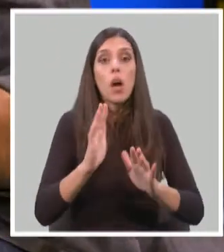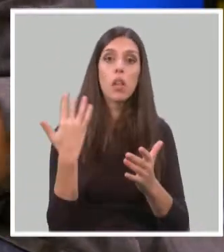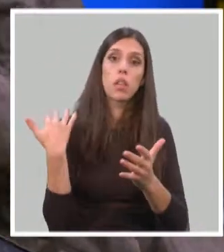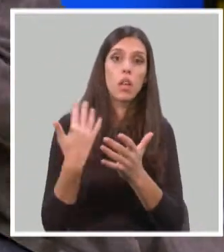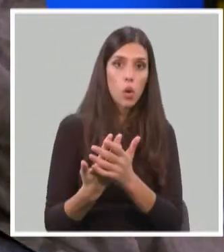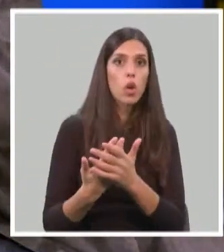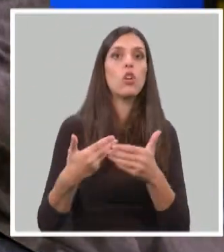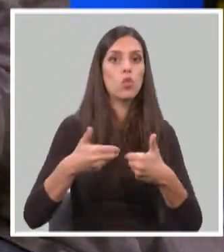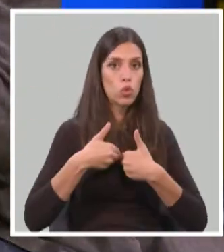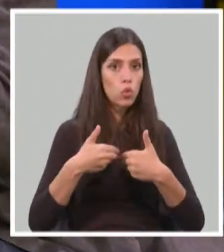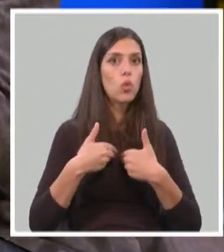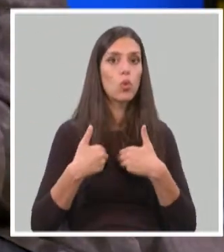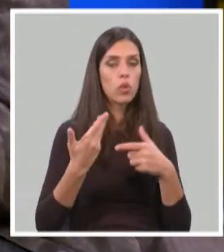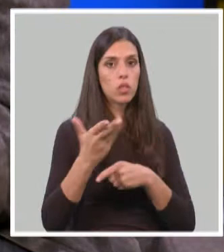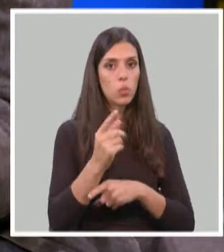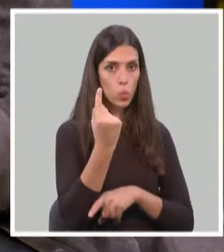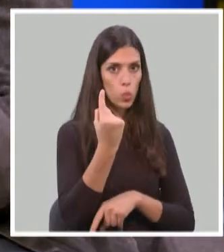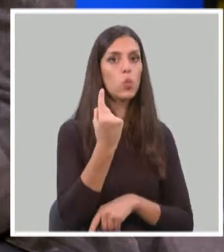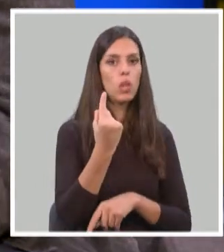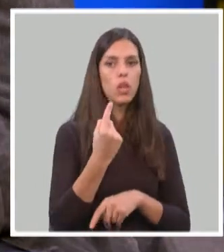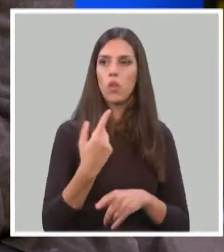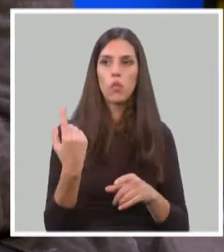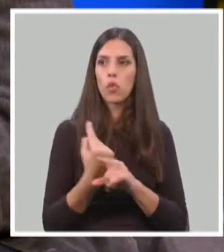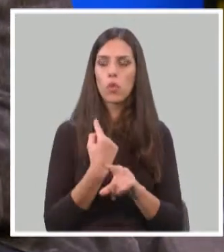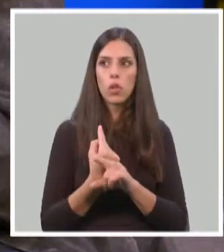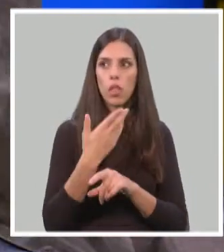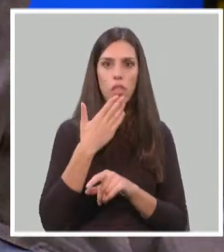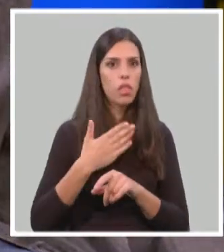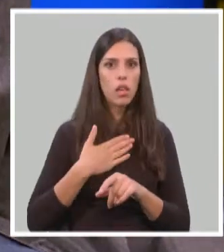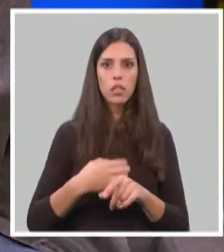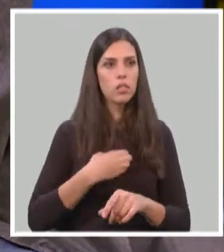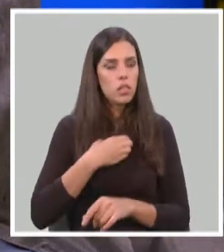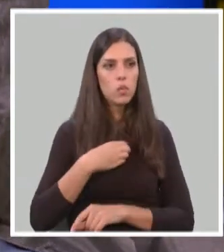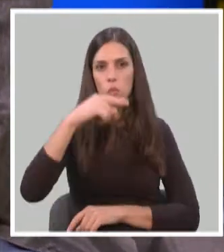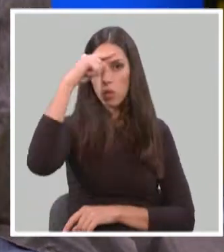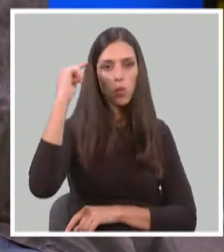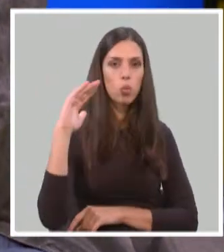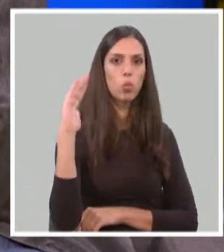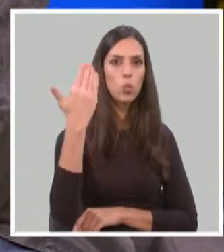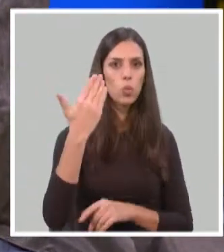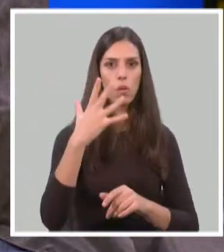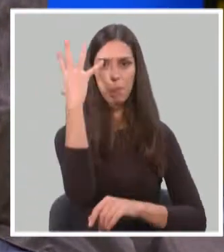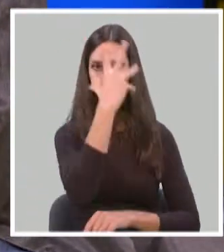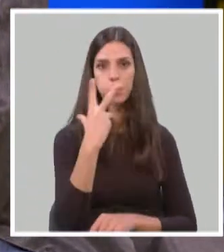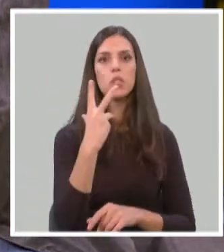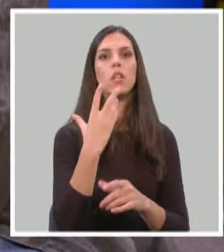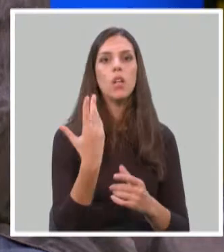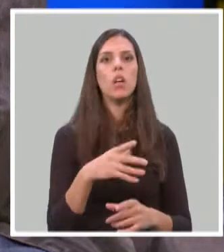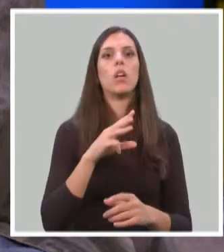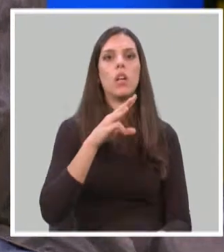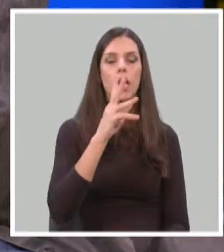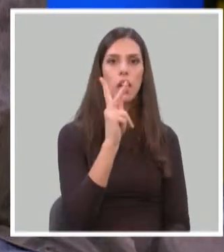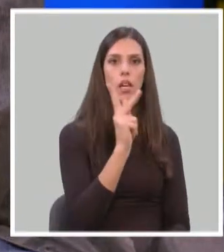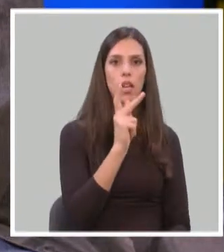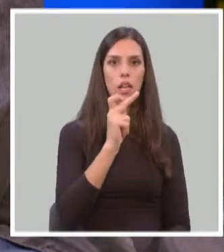me ajudou muito num exemplo particular que foi a coisa mais difícil que eu fiz de facto como ator, que foi um monólogo